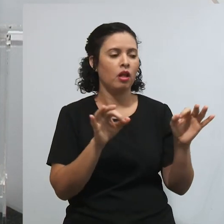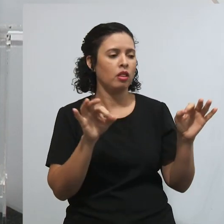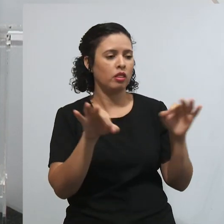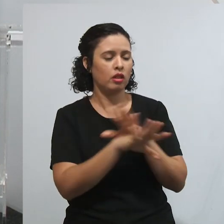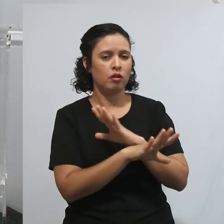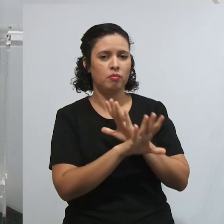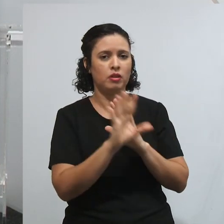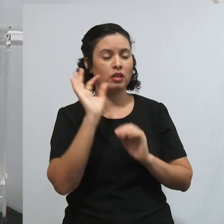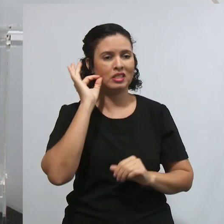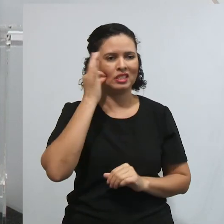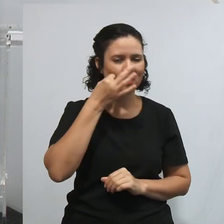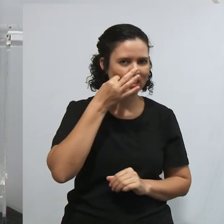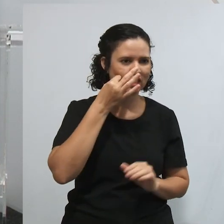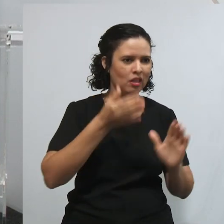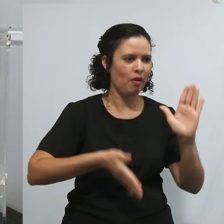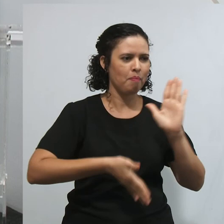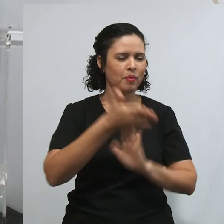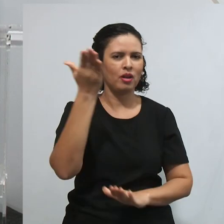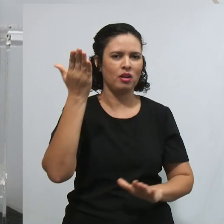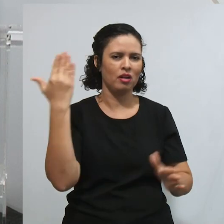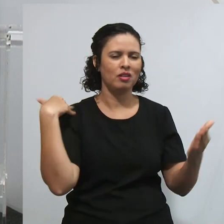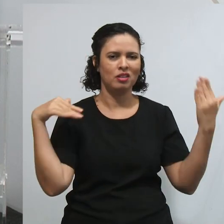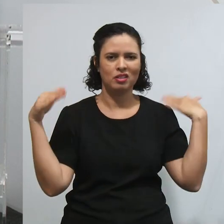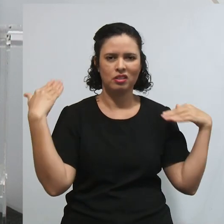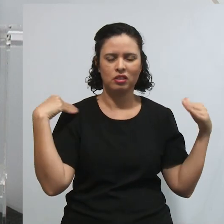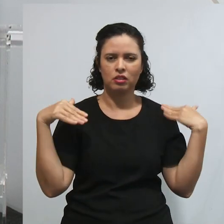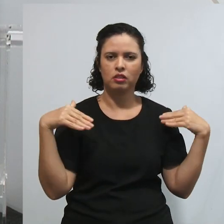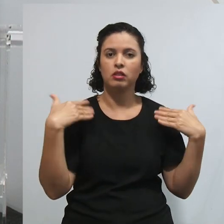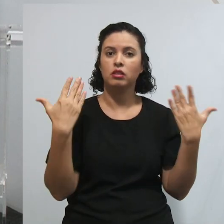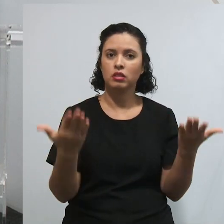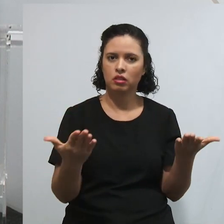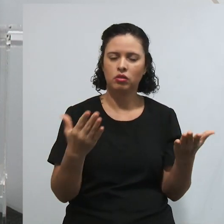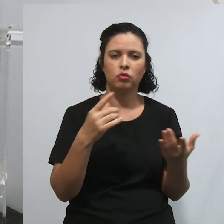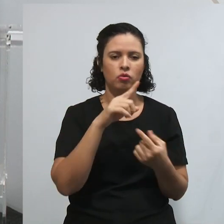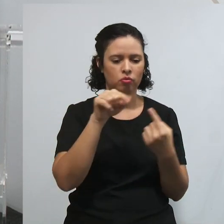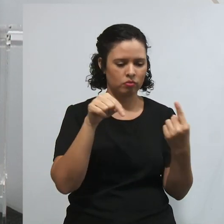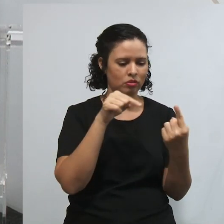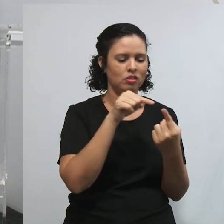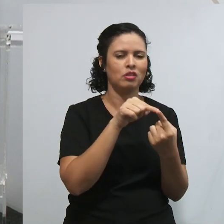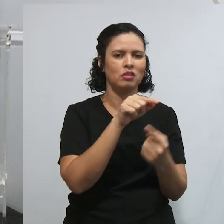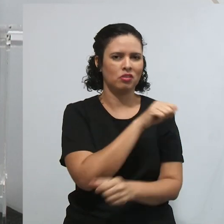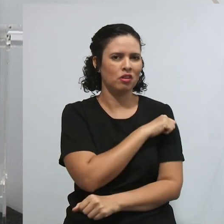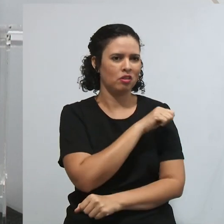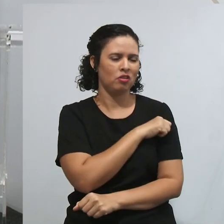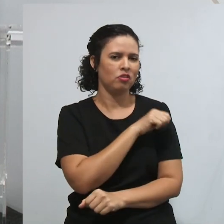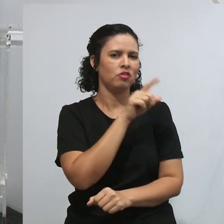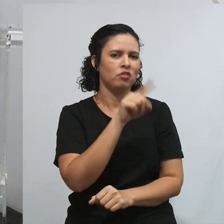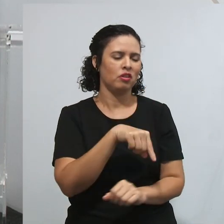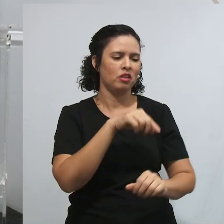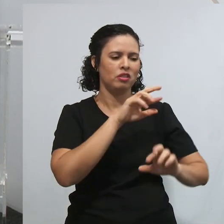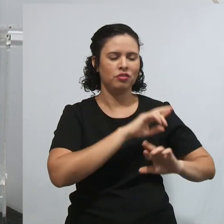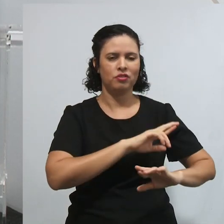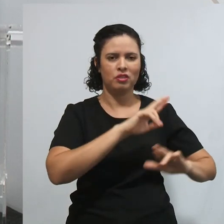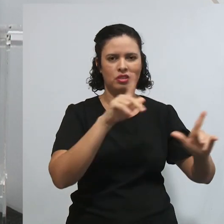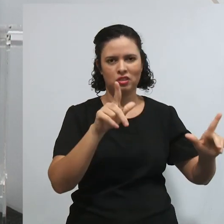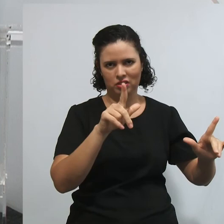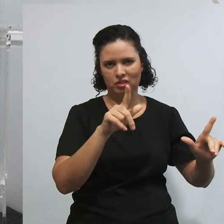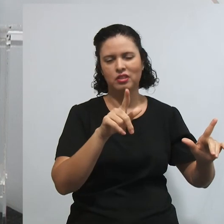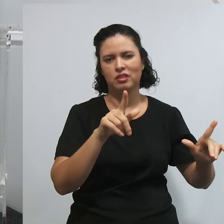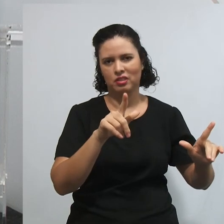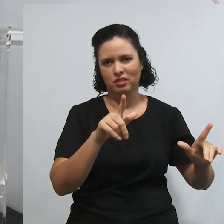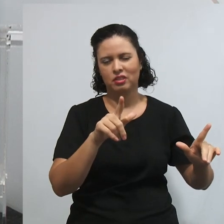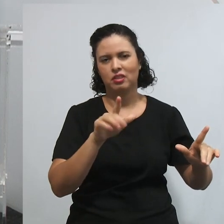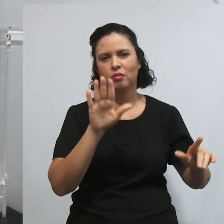para o recreio, veja bem que o objetivo do aluno é diferente do objetivo da atividade. Então, aquilo não é uma atividade, ele está desenvolvendo uma